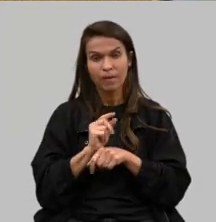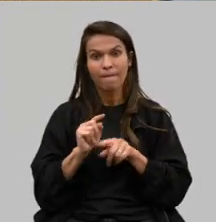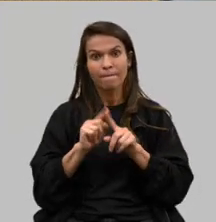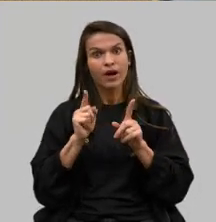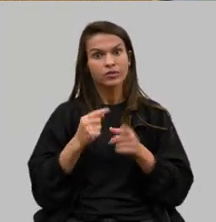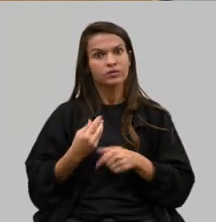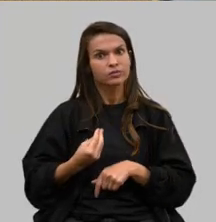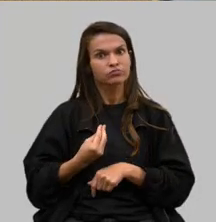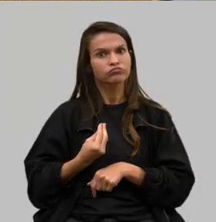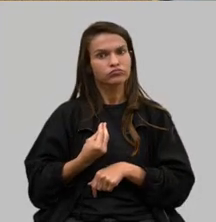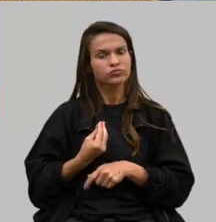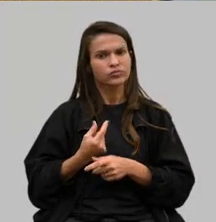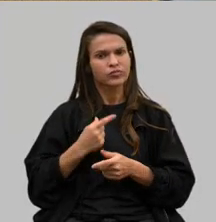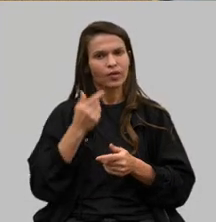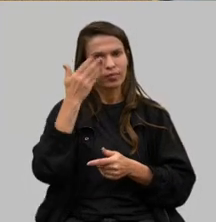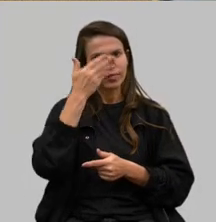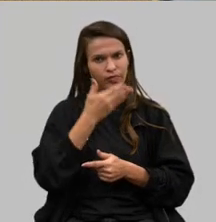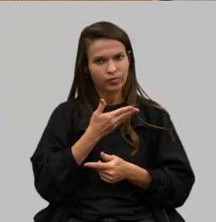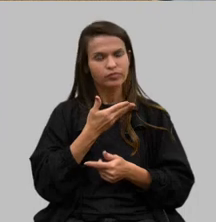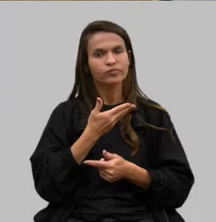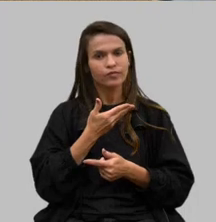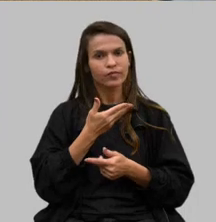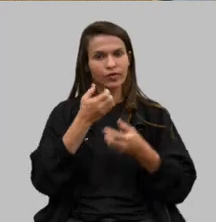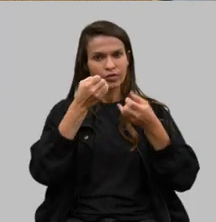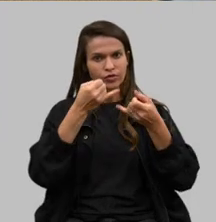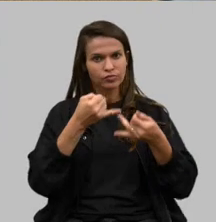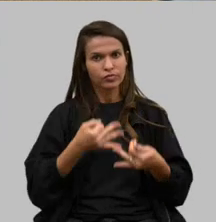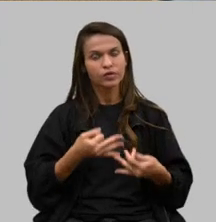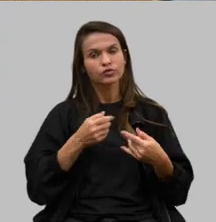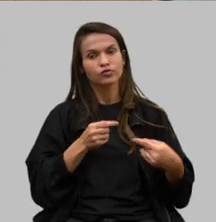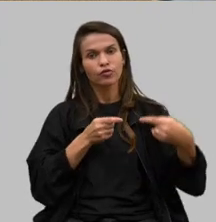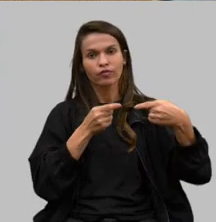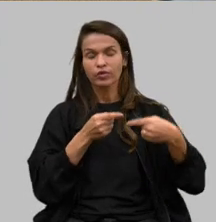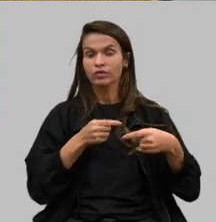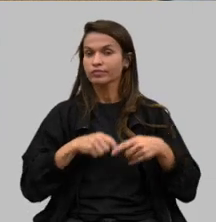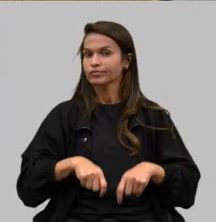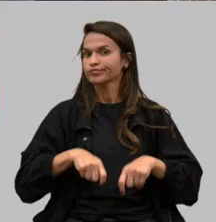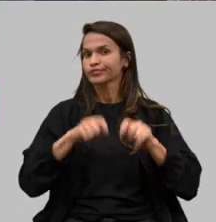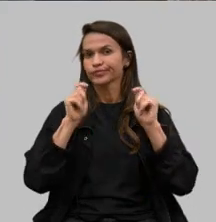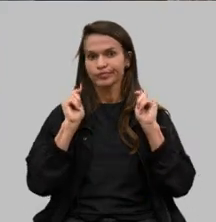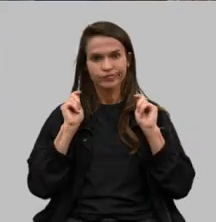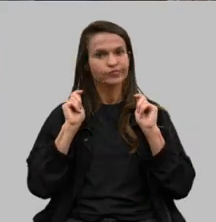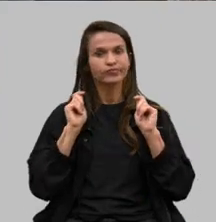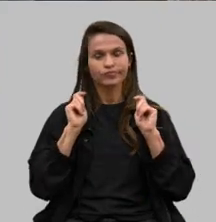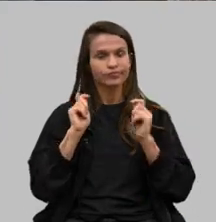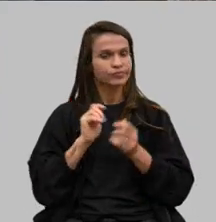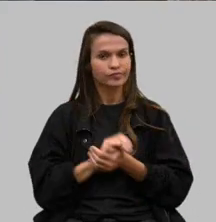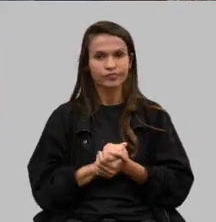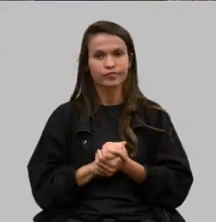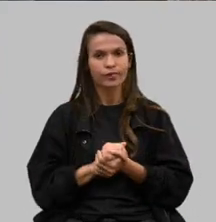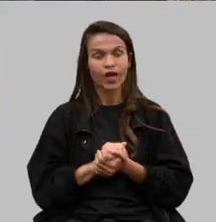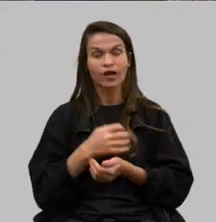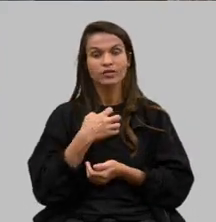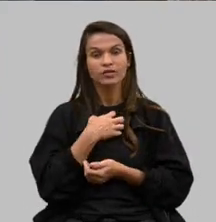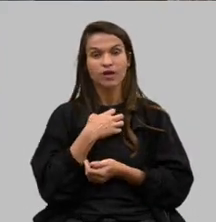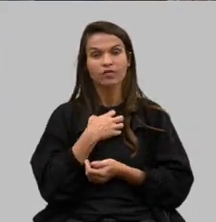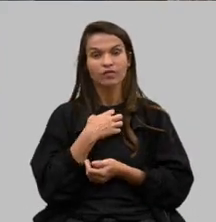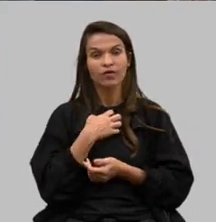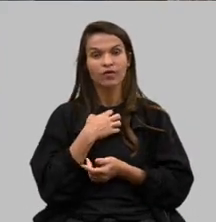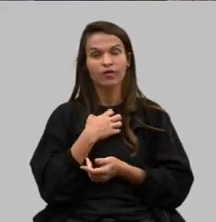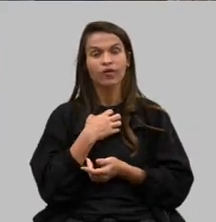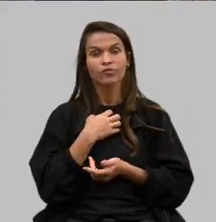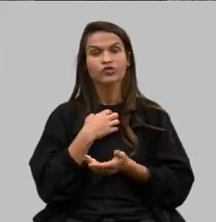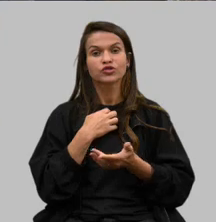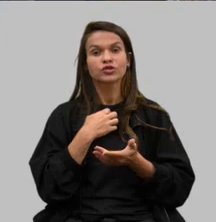pareceres aqui os primeiros pareceres dizem do conflito de que não é possível né Eh esse é a forma de de de